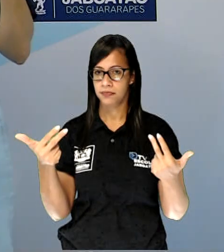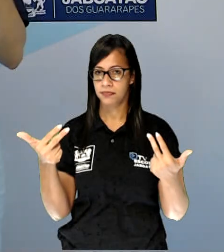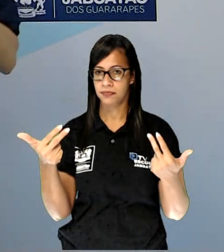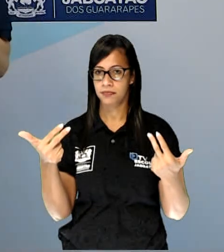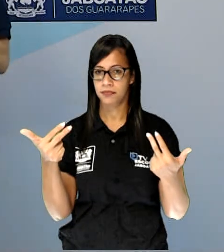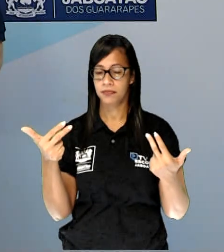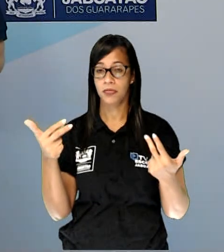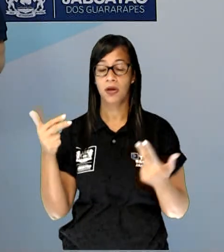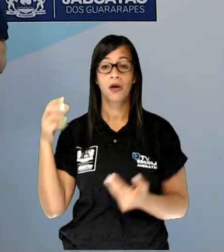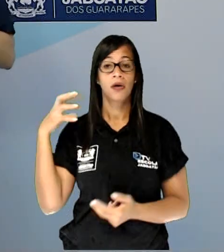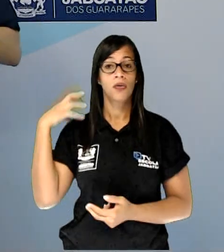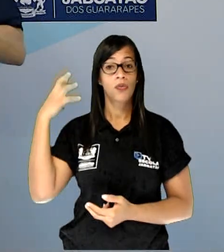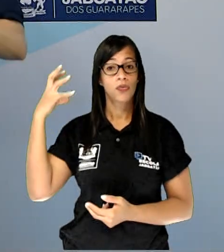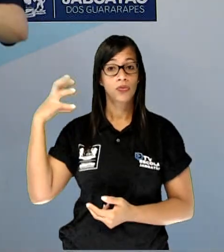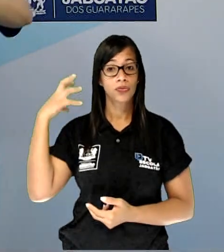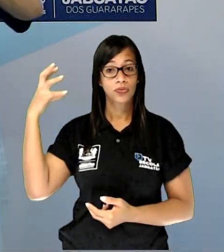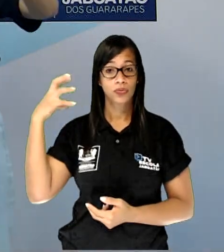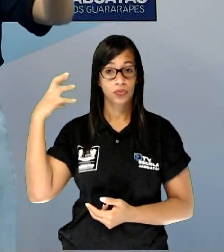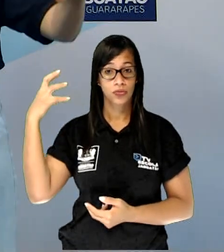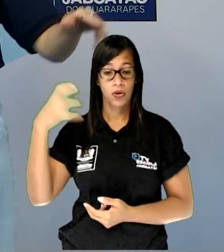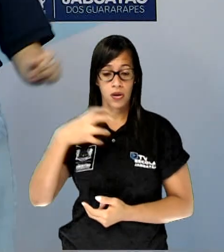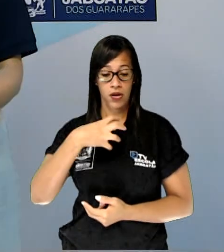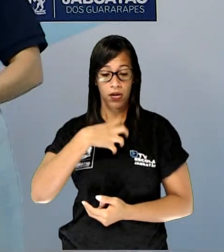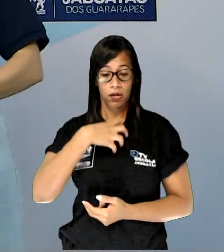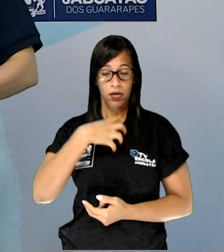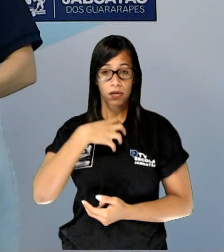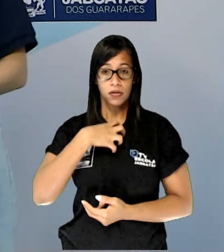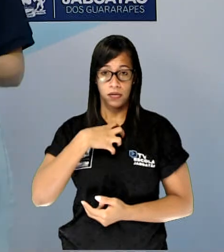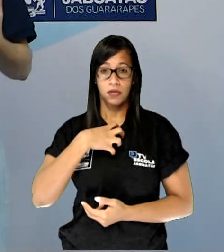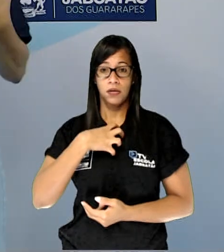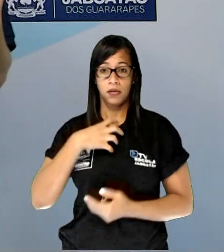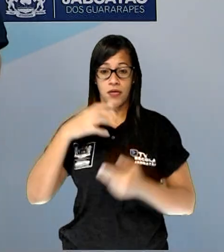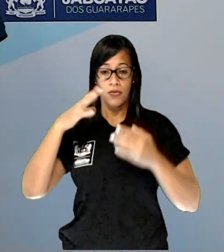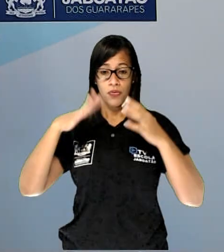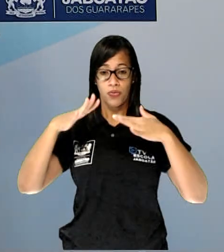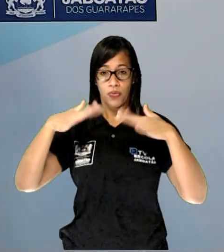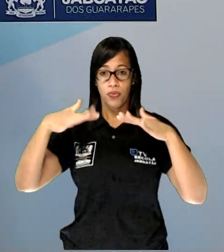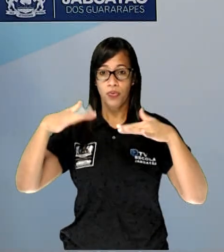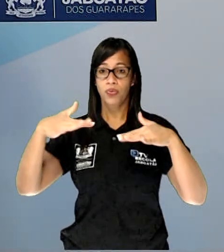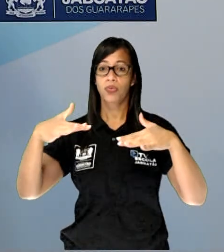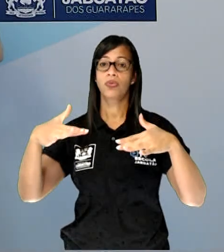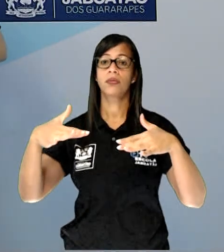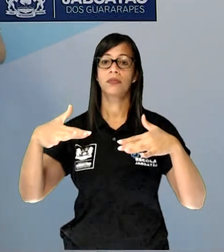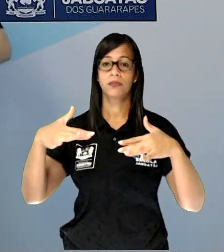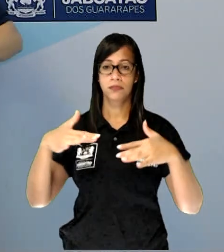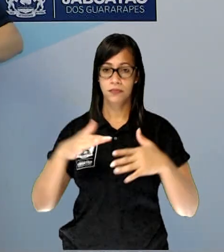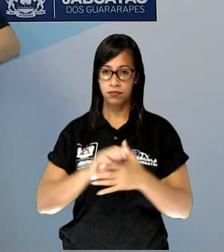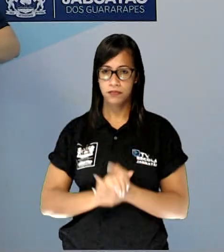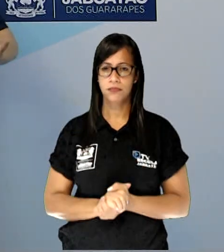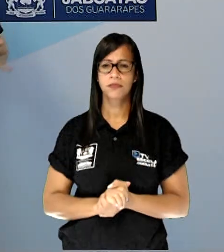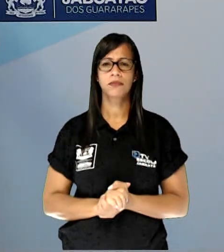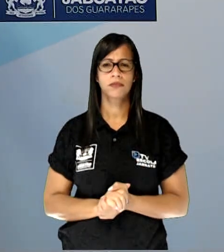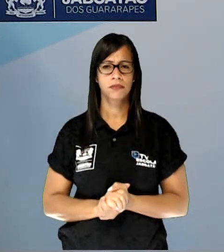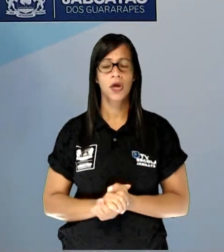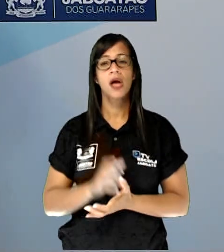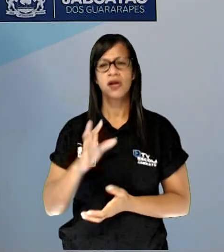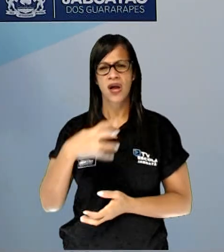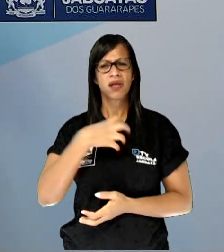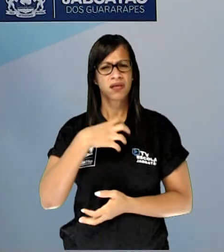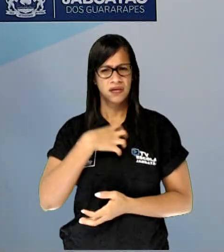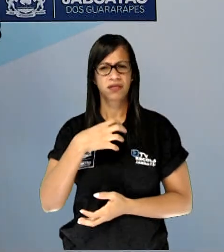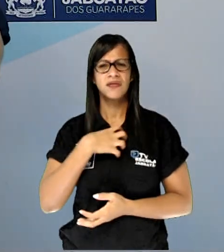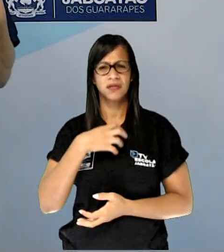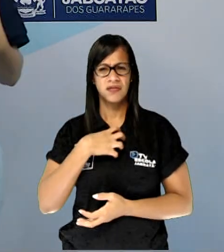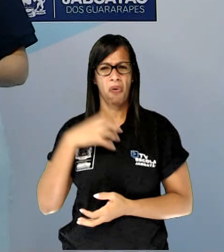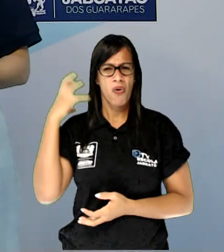causa vibração do meio em que se espalham. Quem já ouviu assim um barulho muito forte ou